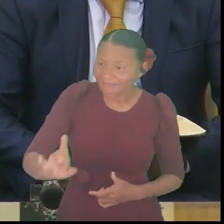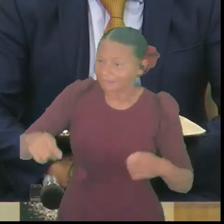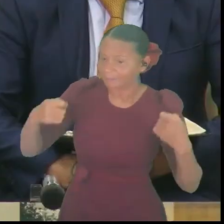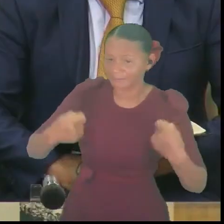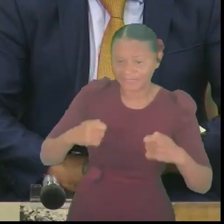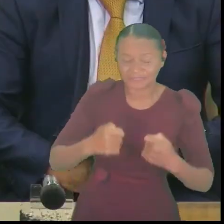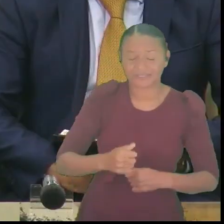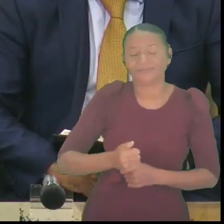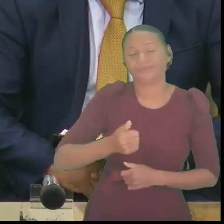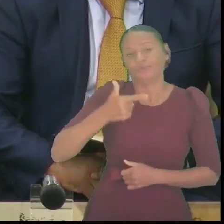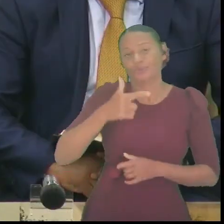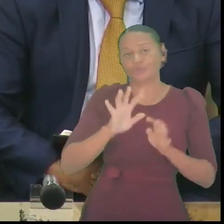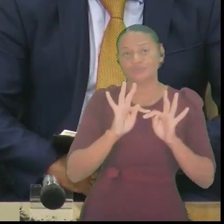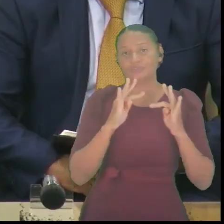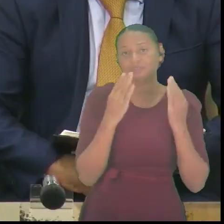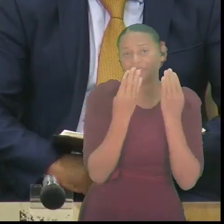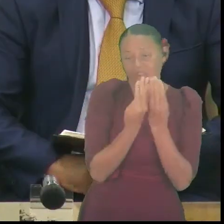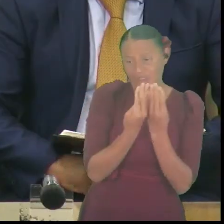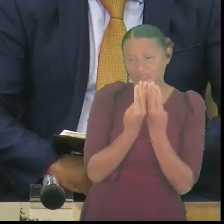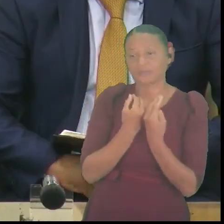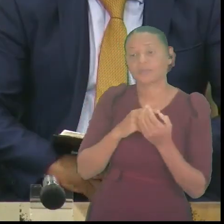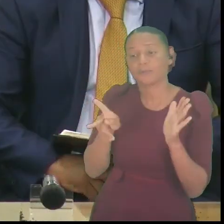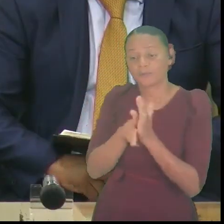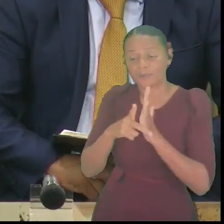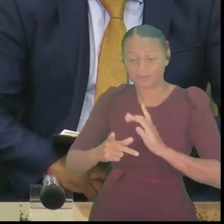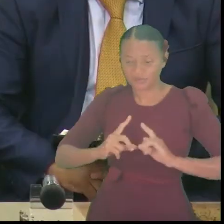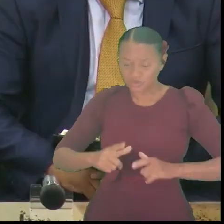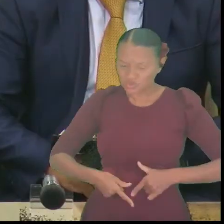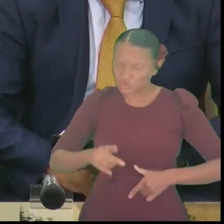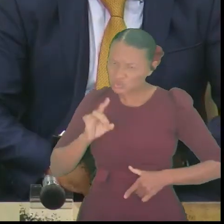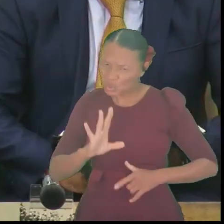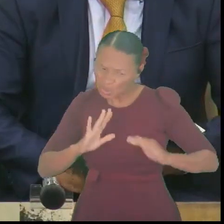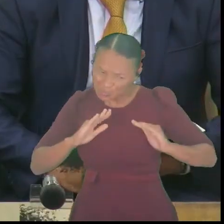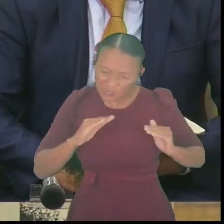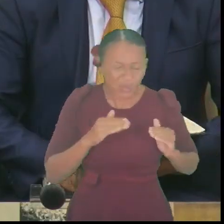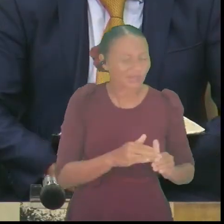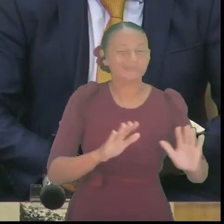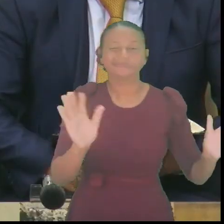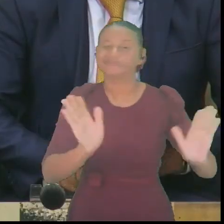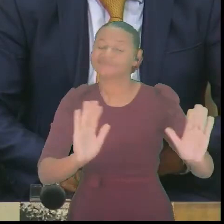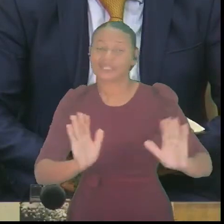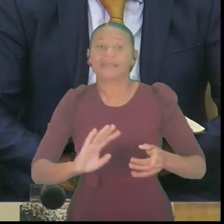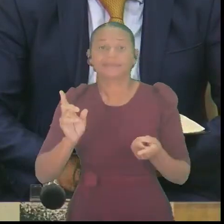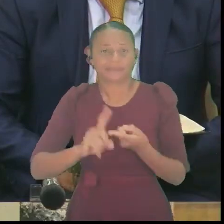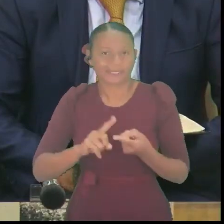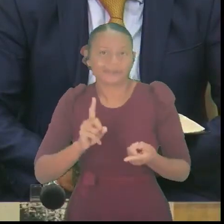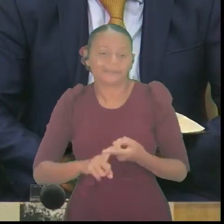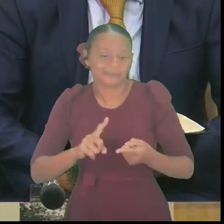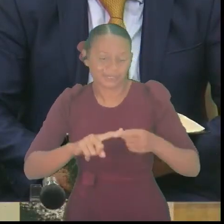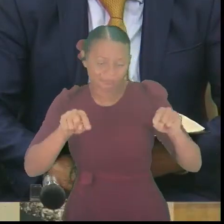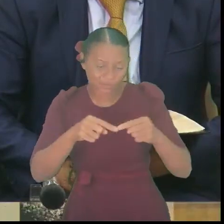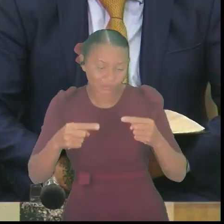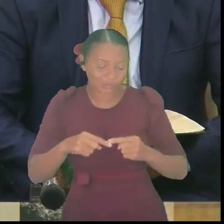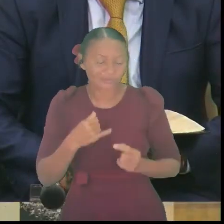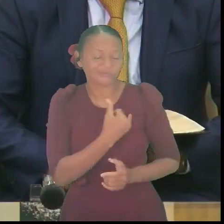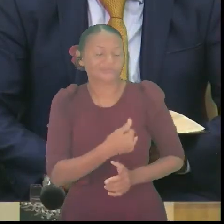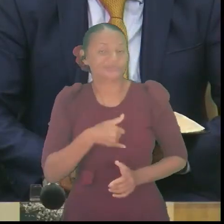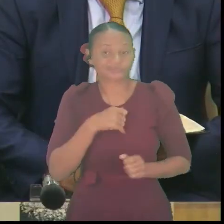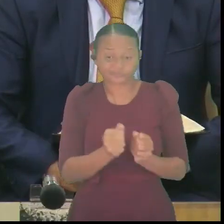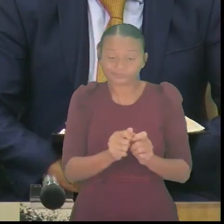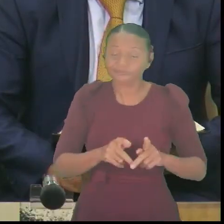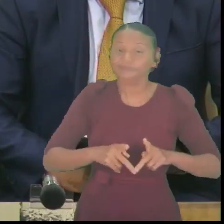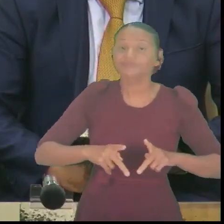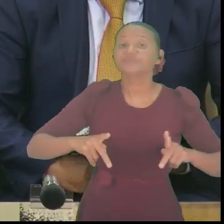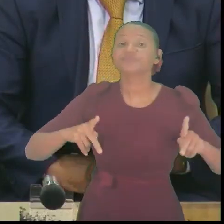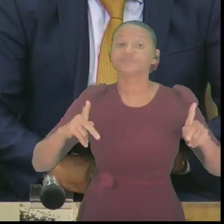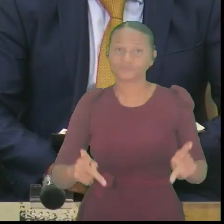12 tribos de Israel, mas não veio exclusivamente para isso, veio também para suprir a necessidade, conforme João escreveu no Apocalipse,